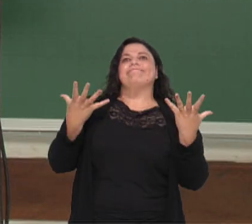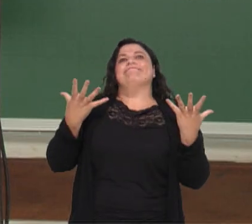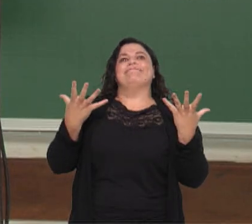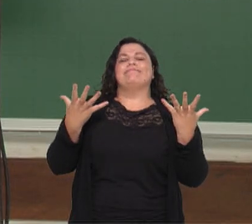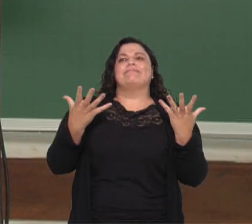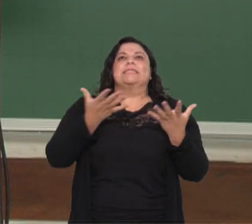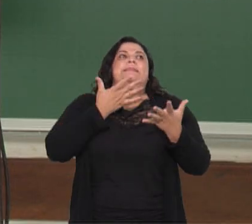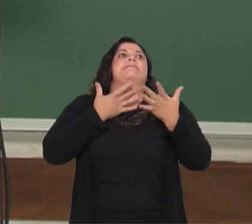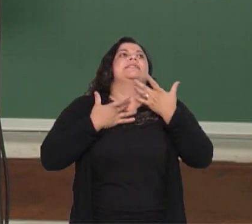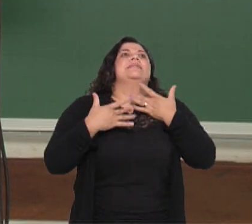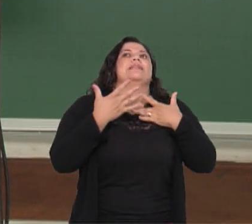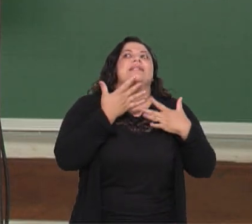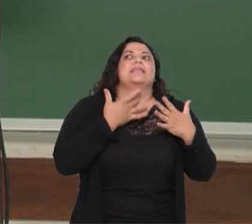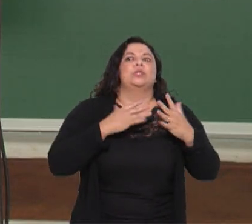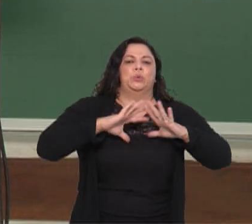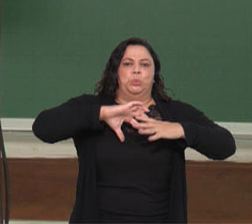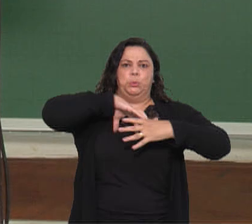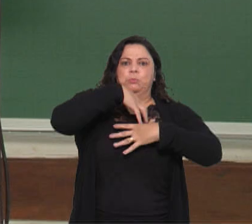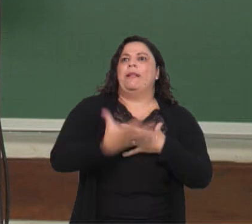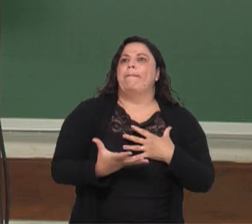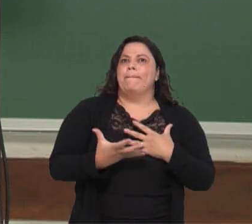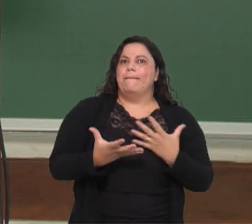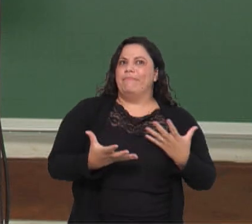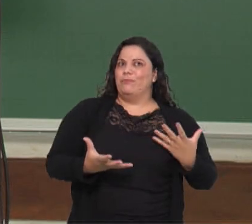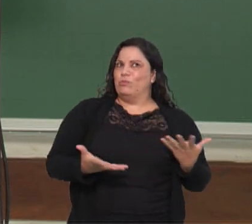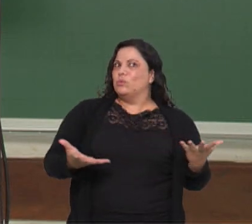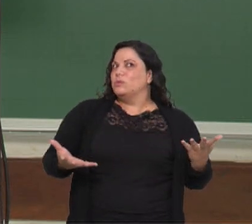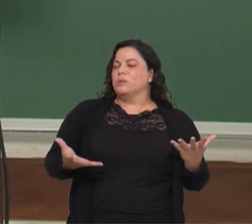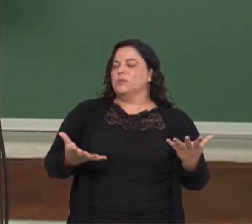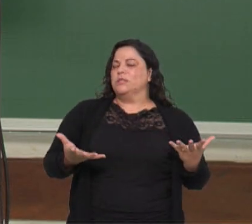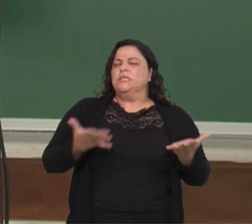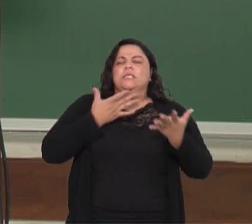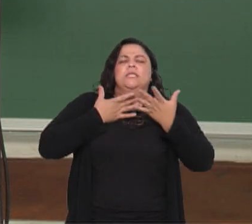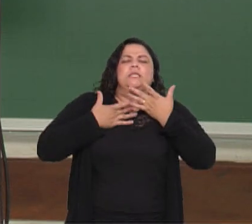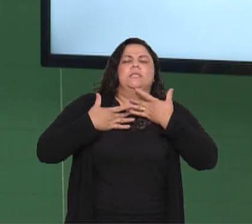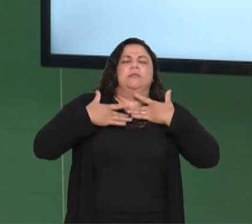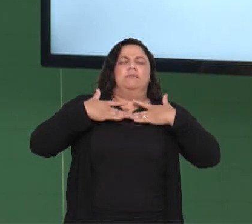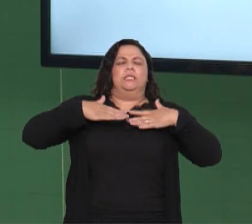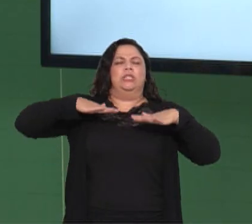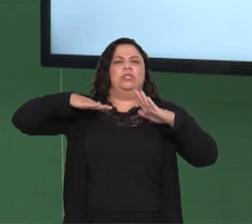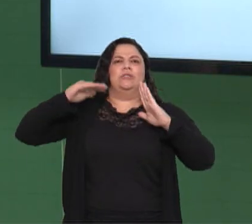né, desejante, impulsivo, né, tem um apetite,